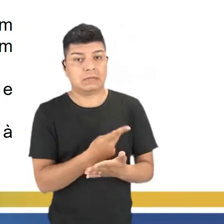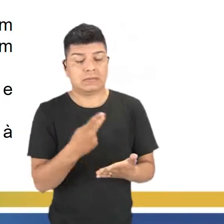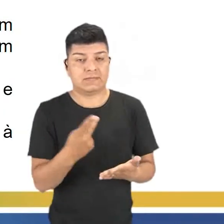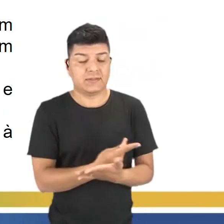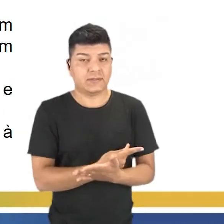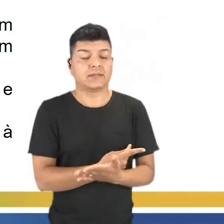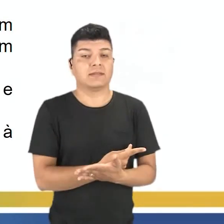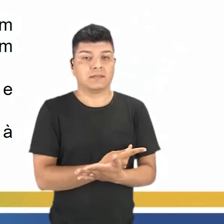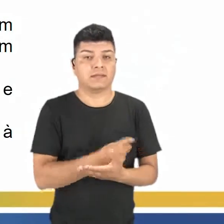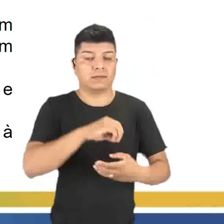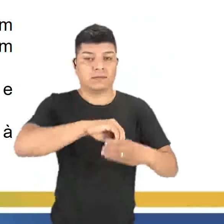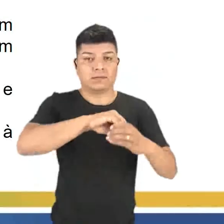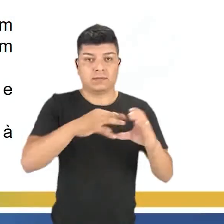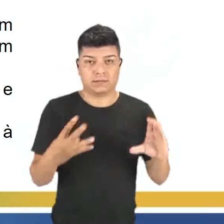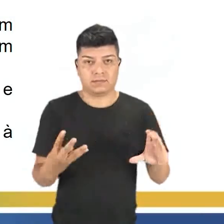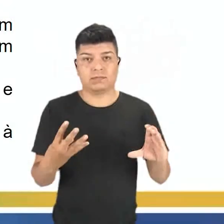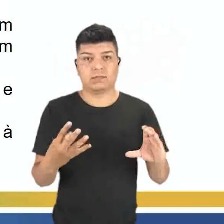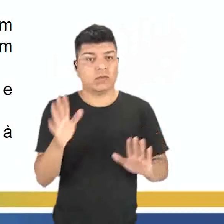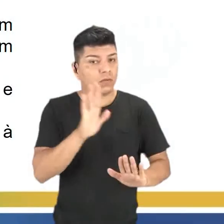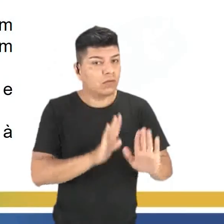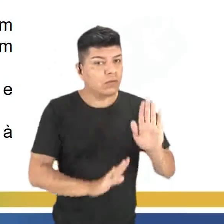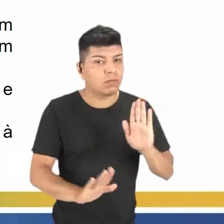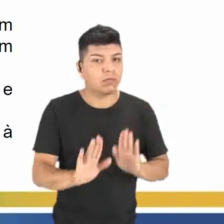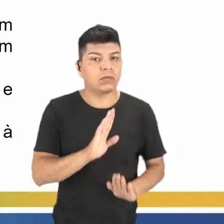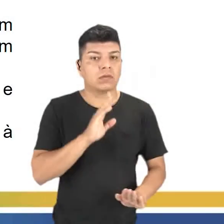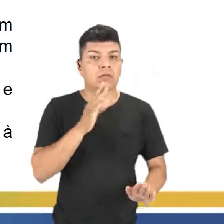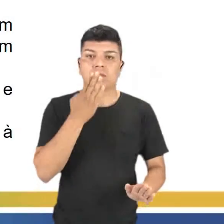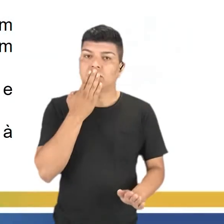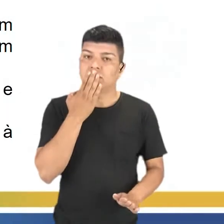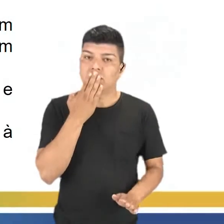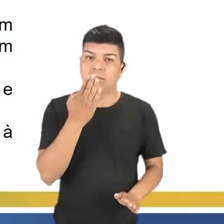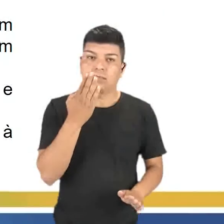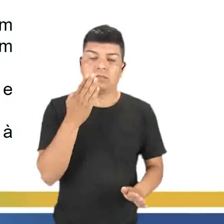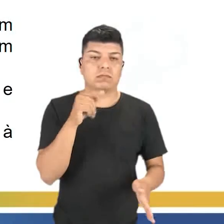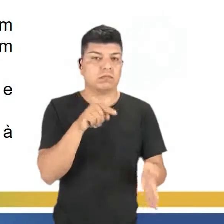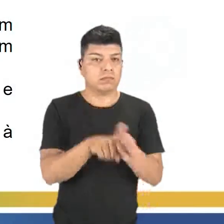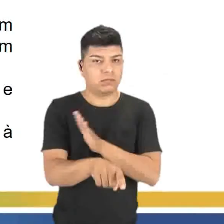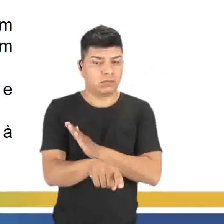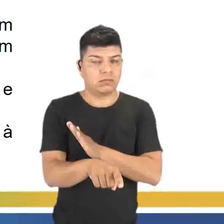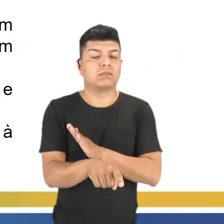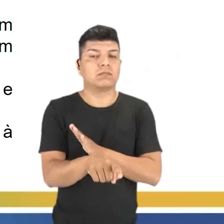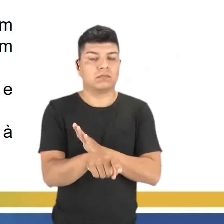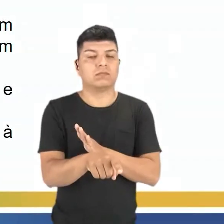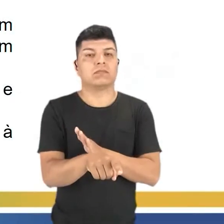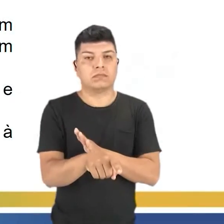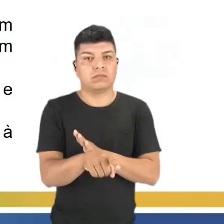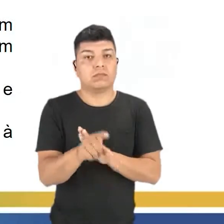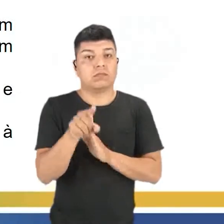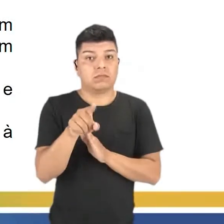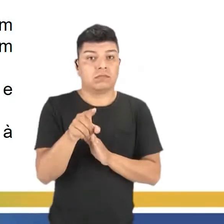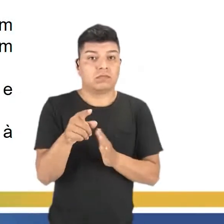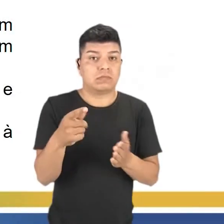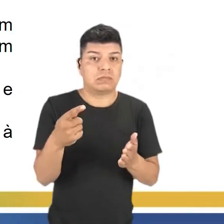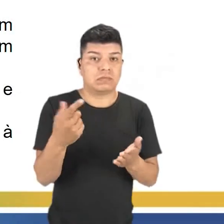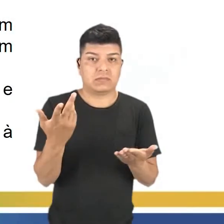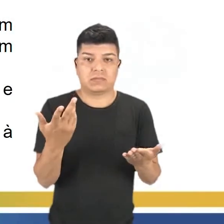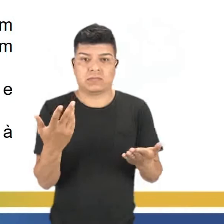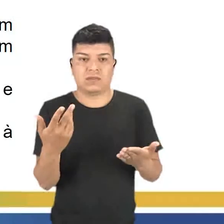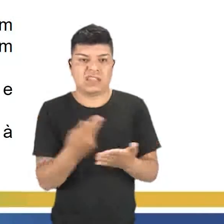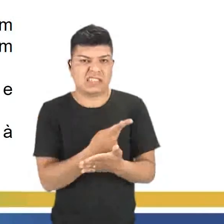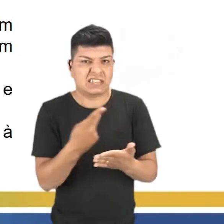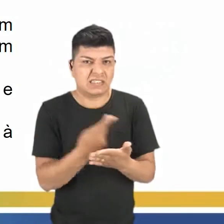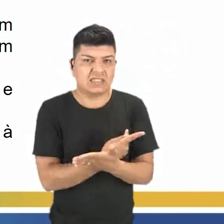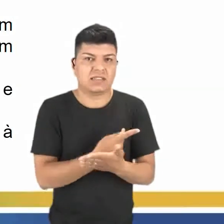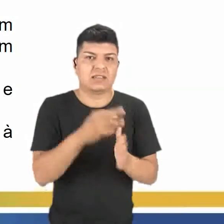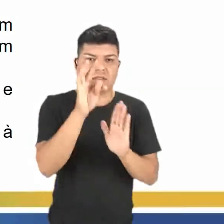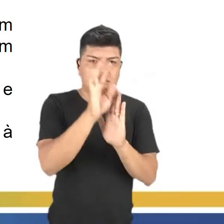afirma que, na verdade, nega a característica. Então, cuidado com o que se pede, com o que se coloca no enunciado, para que